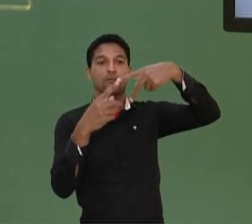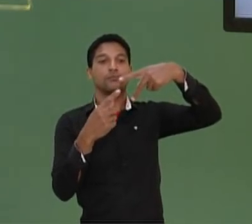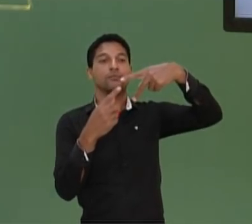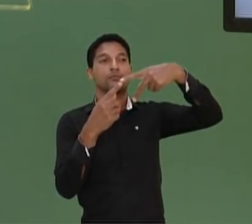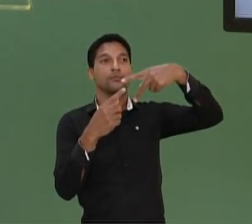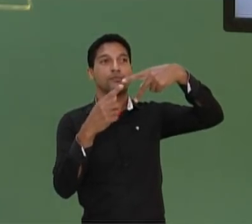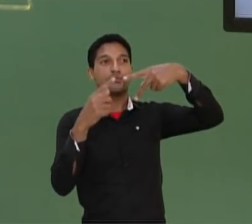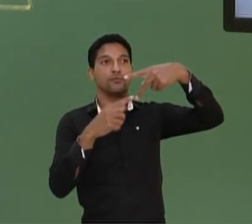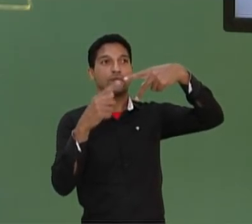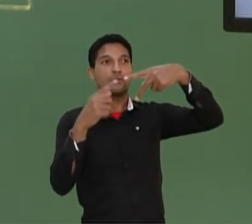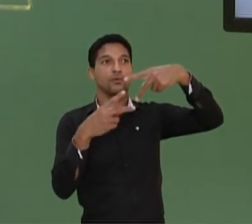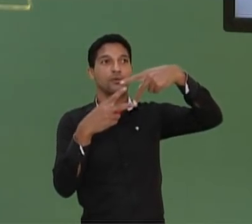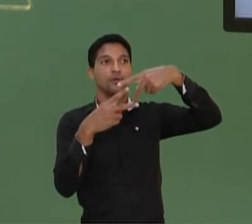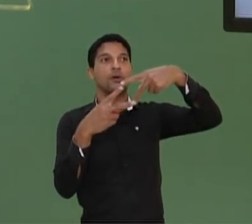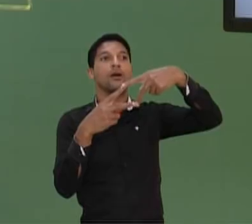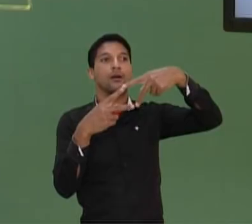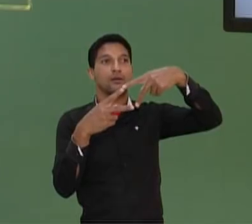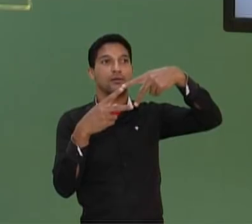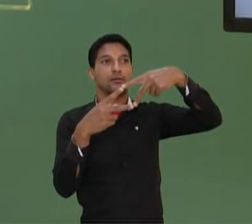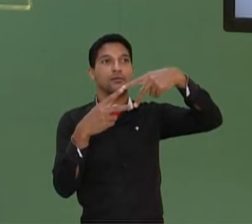é 125.